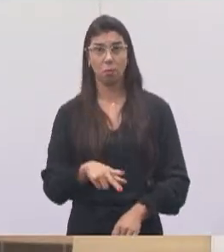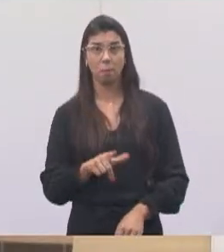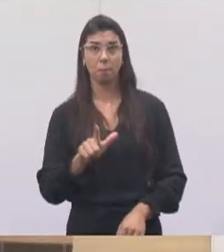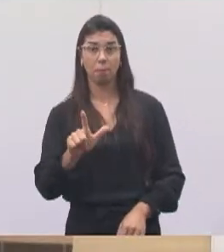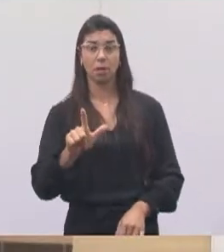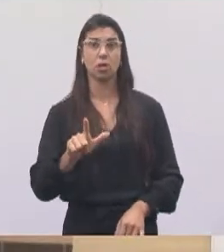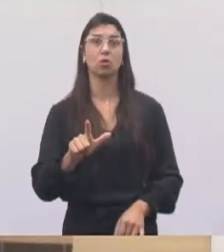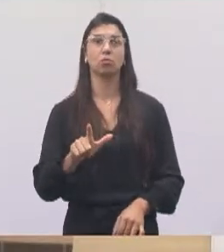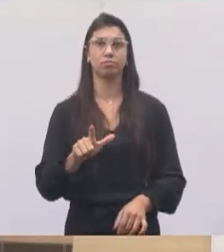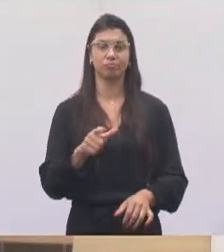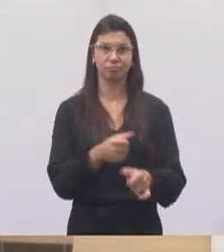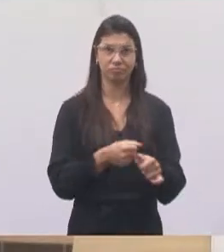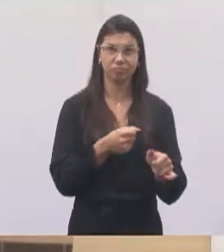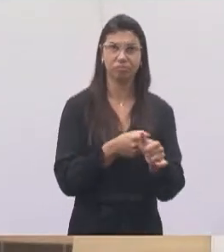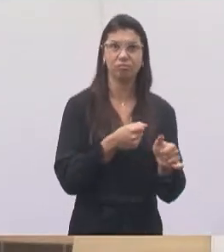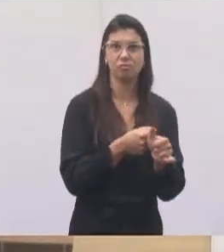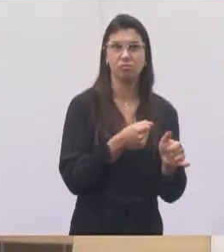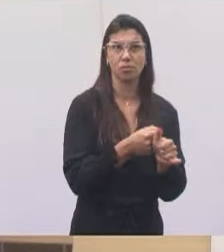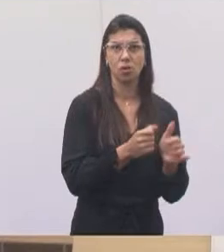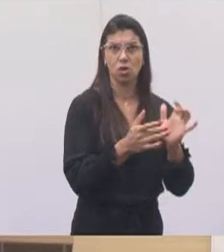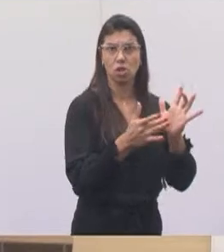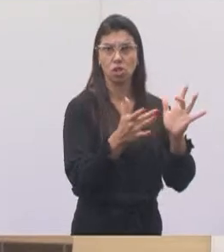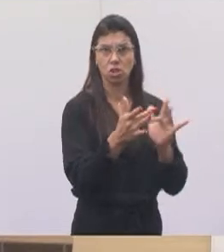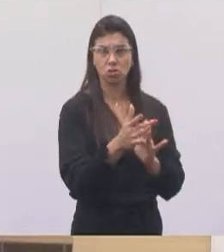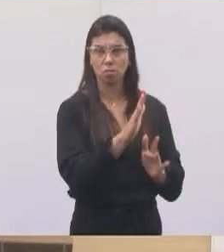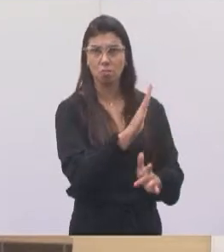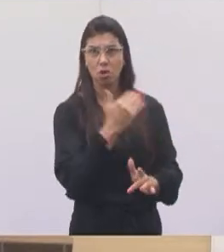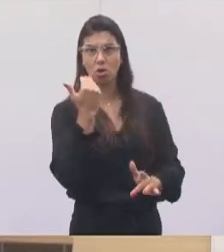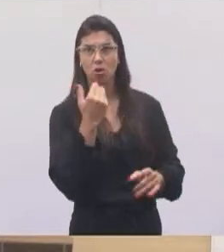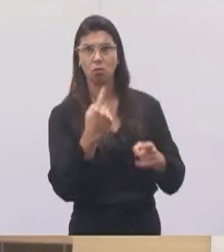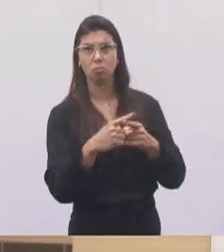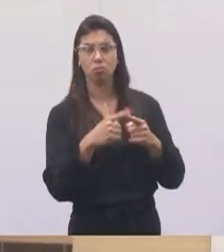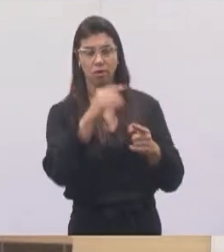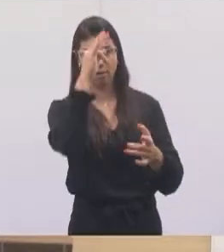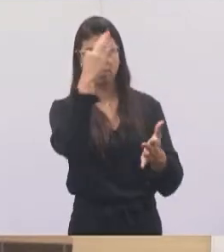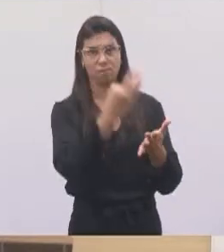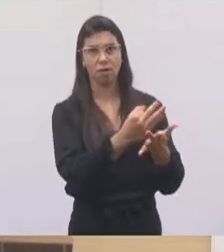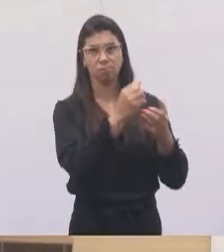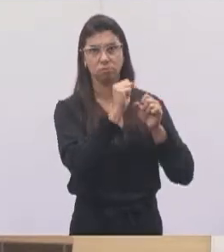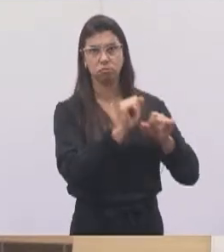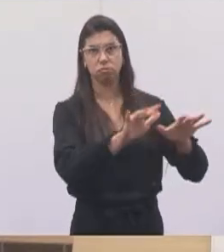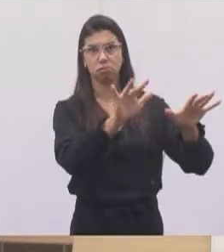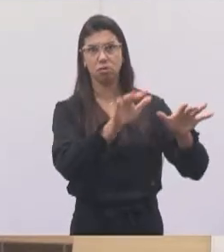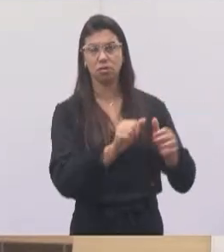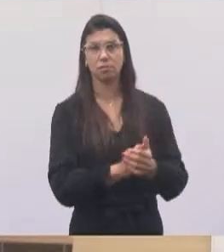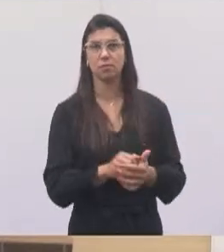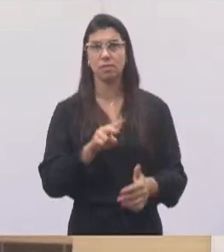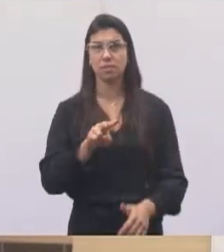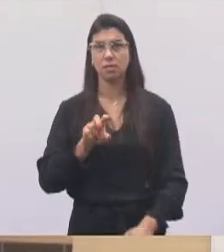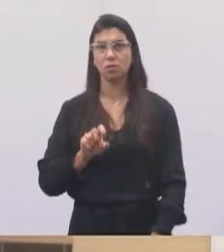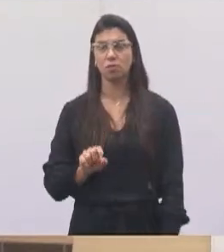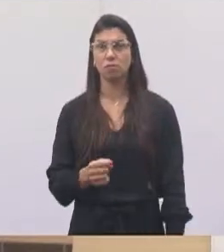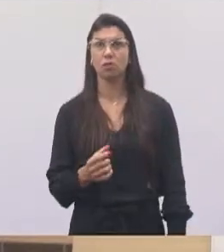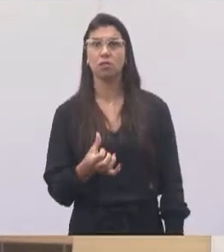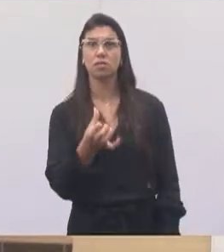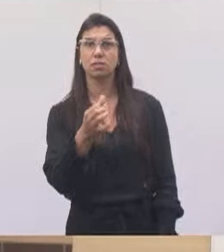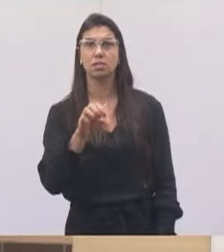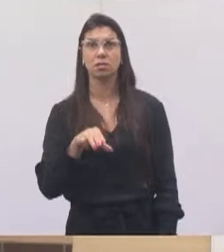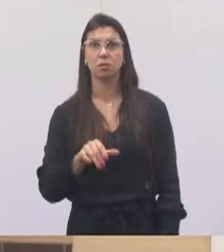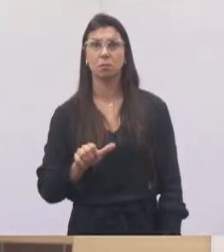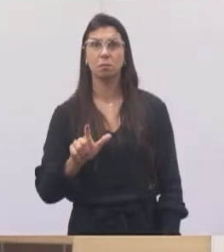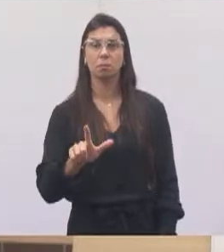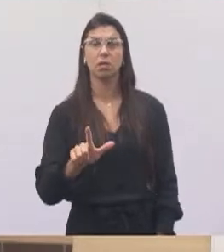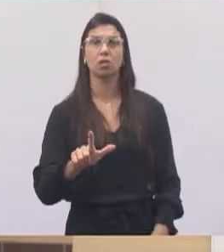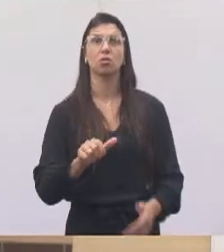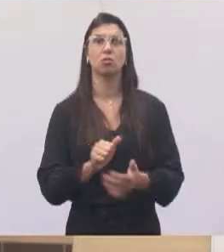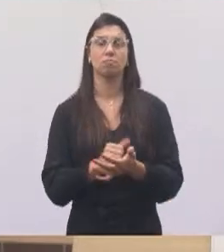seguidores do cristianismo foram mortos por motivos relacionados à fé. 5,6 mil foram detidos sem